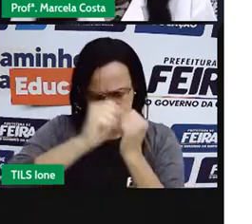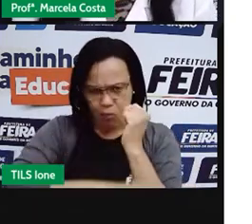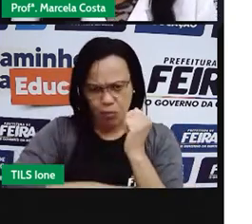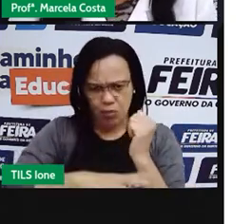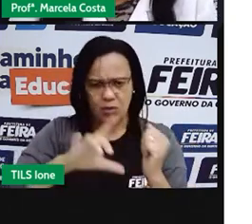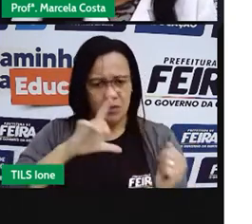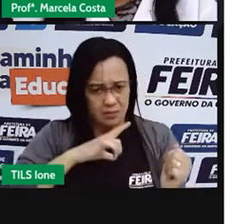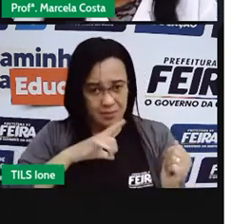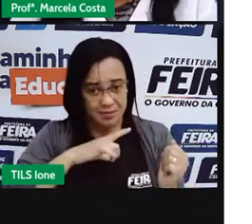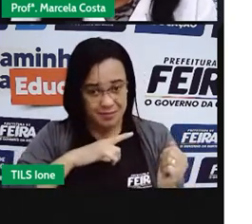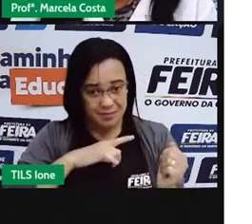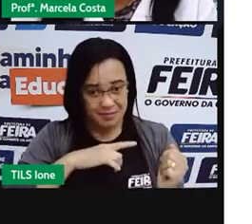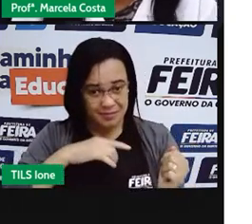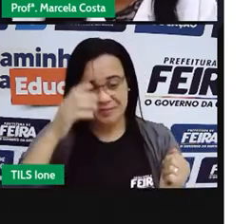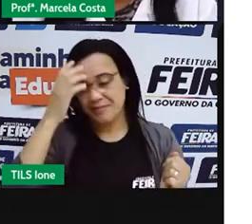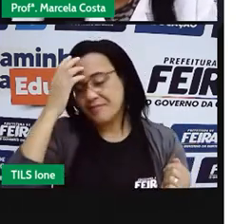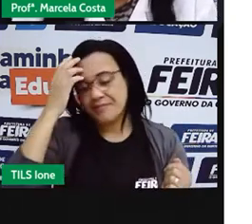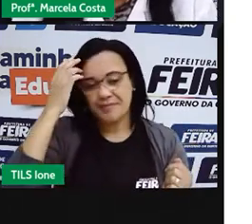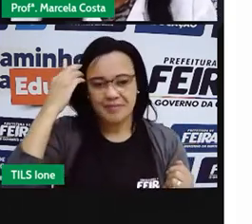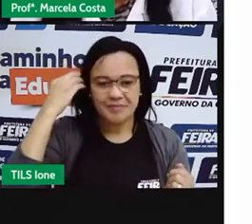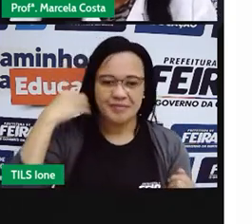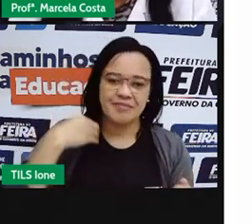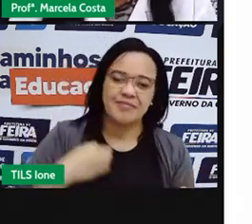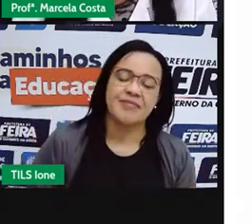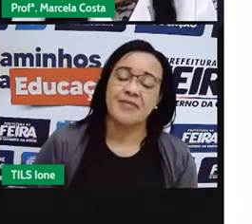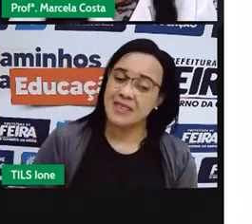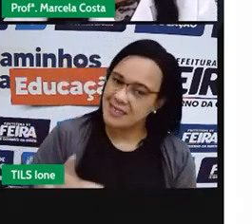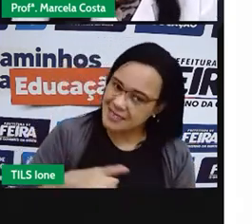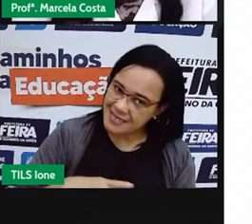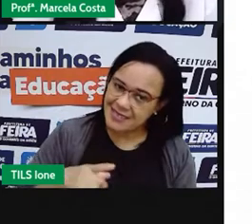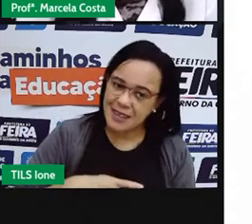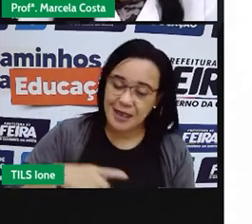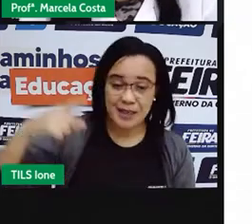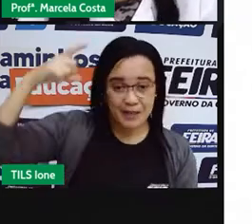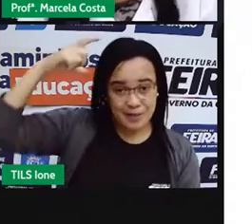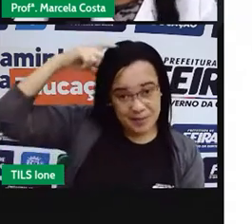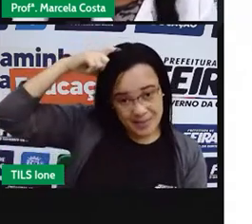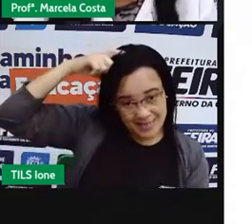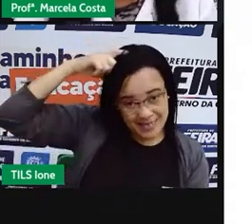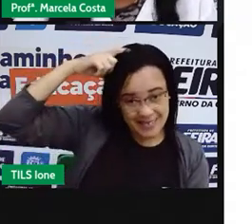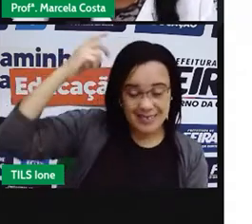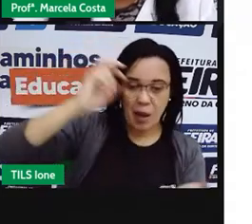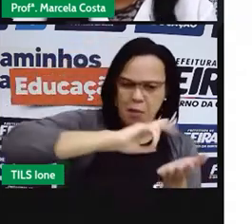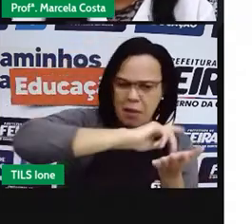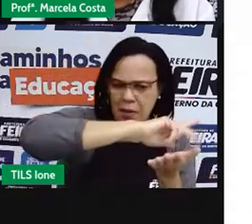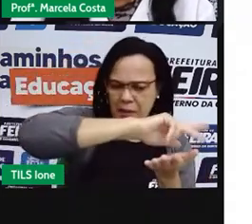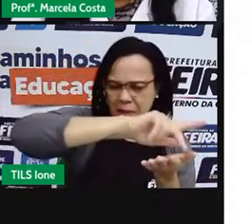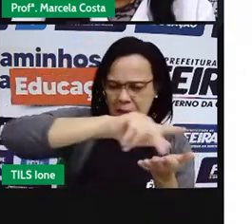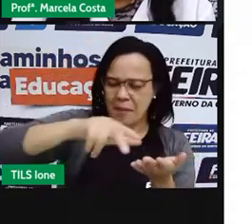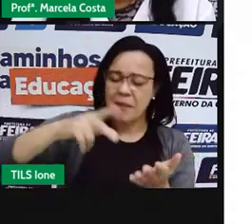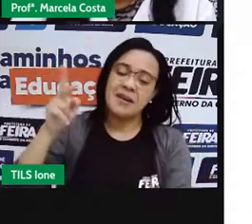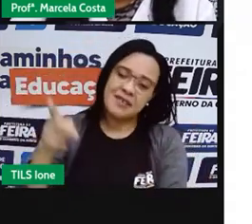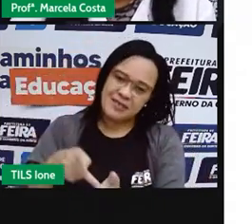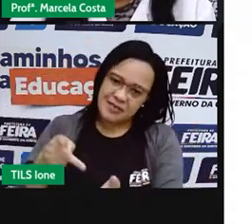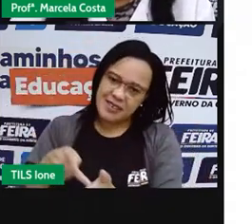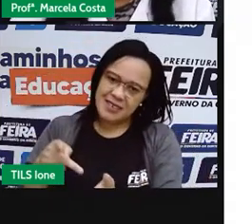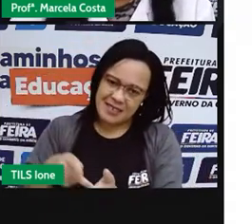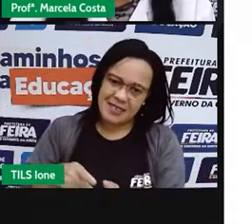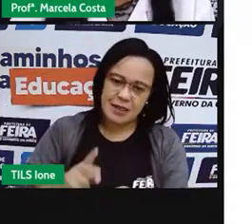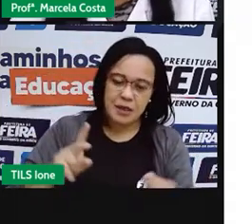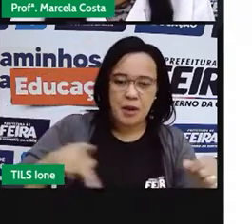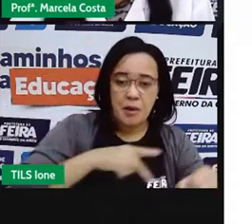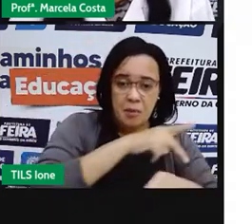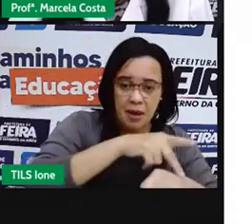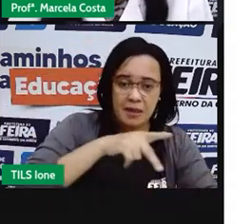um? Pois é. Existem princesas de verdade e elas moram em diferentes países. Tem